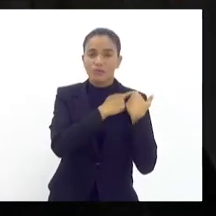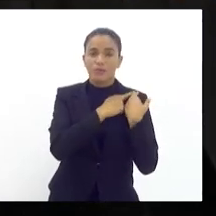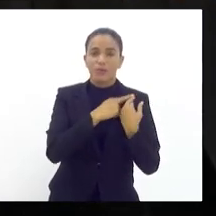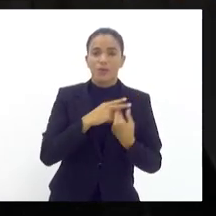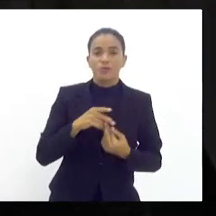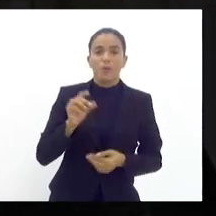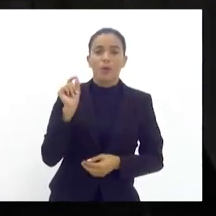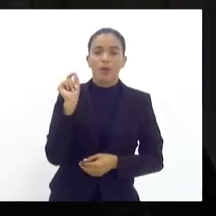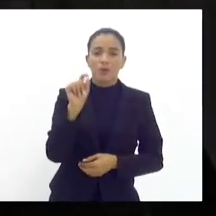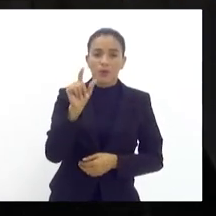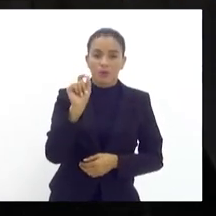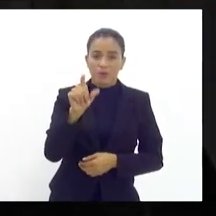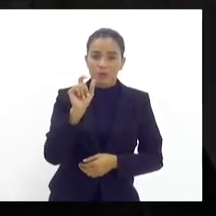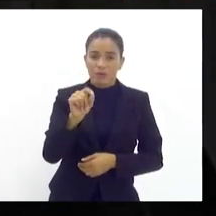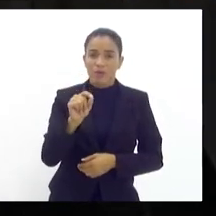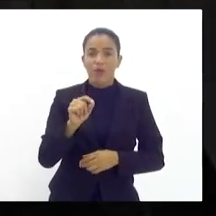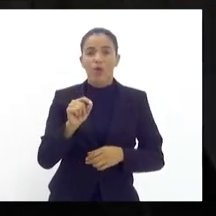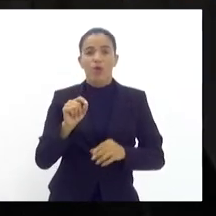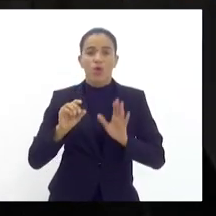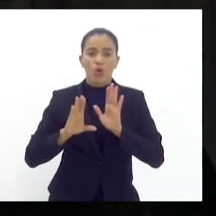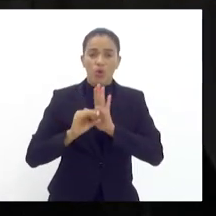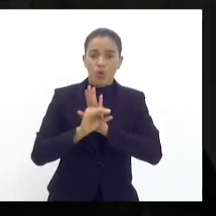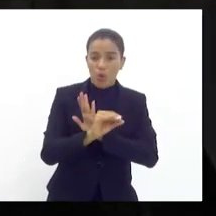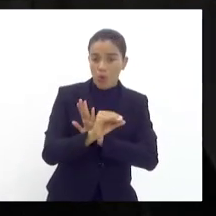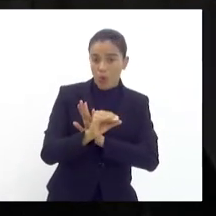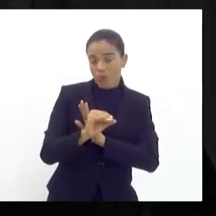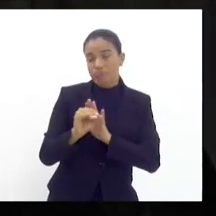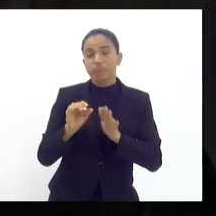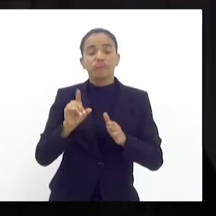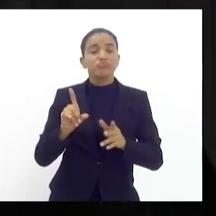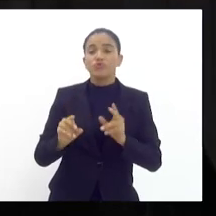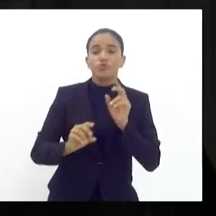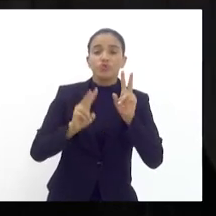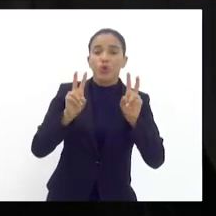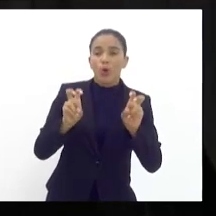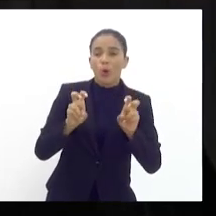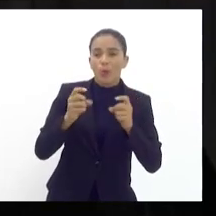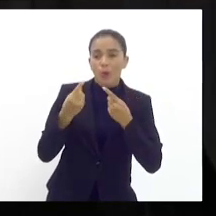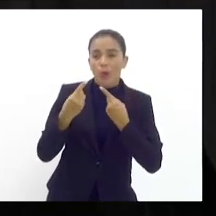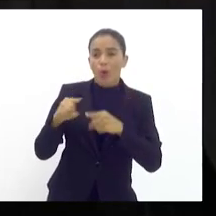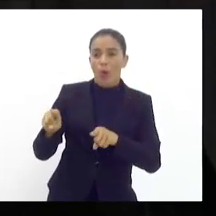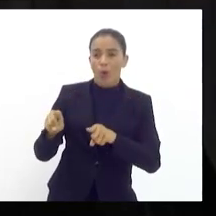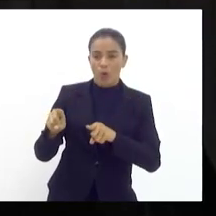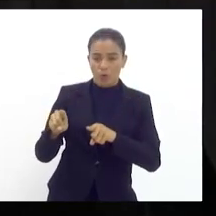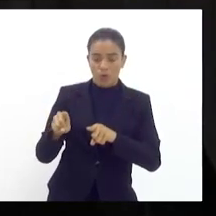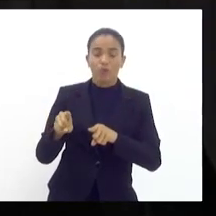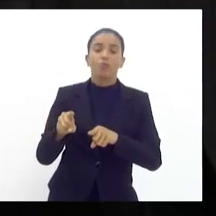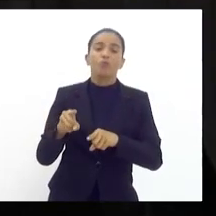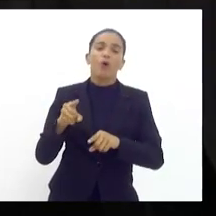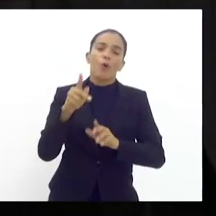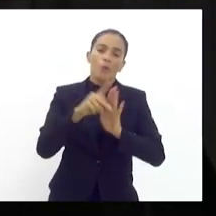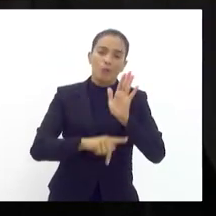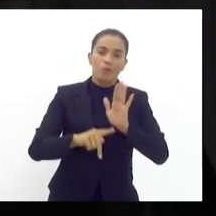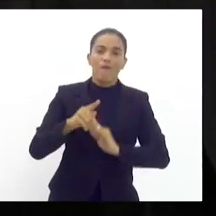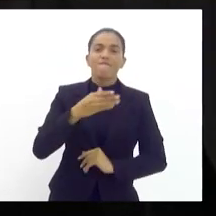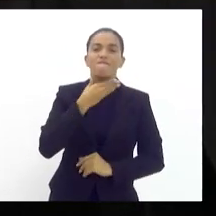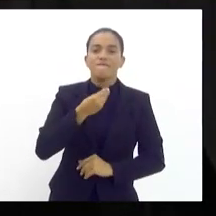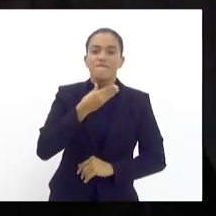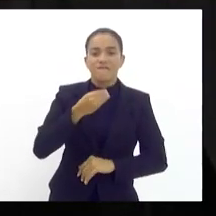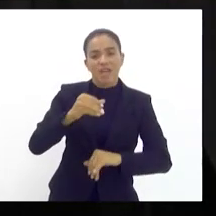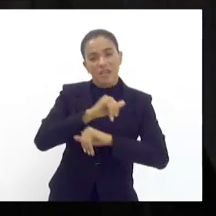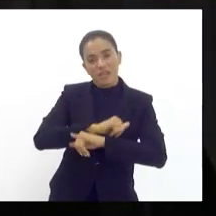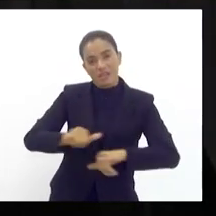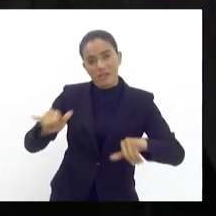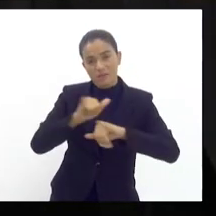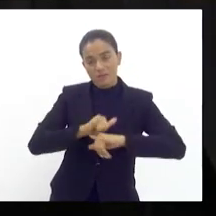telegram pela atuação que as plataformas tem tido contra o projeto das fake News e uma